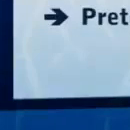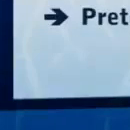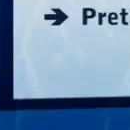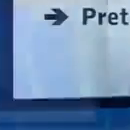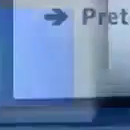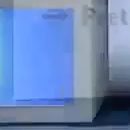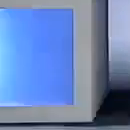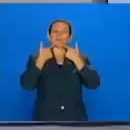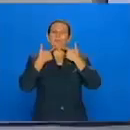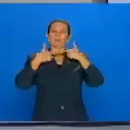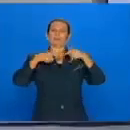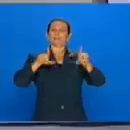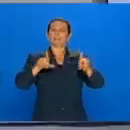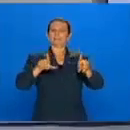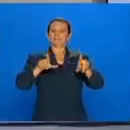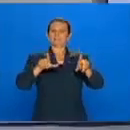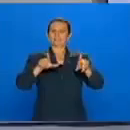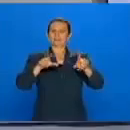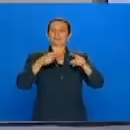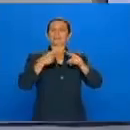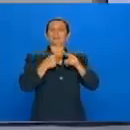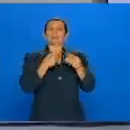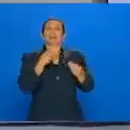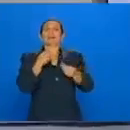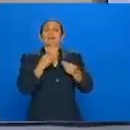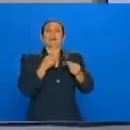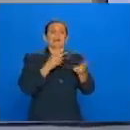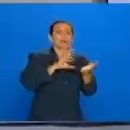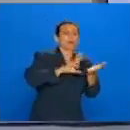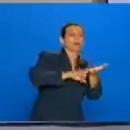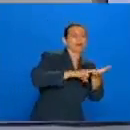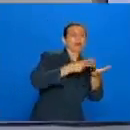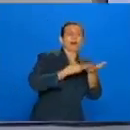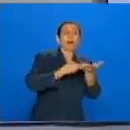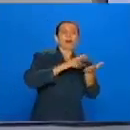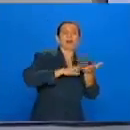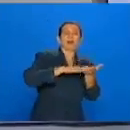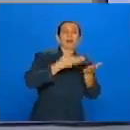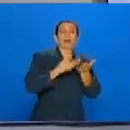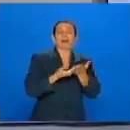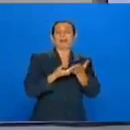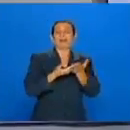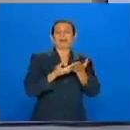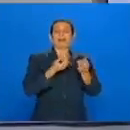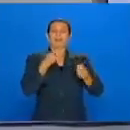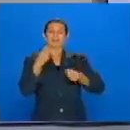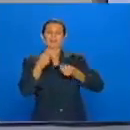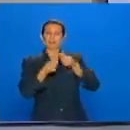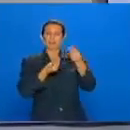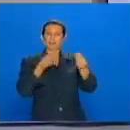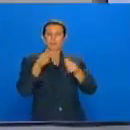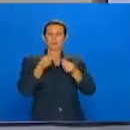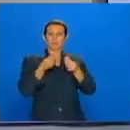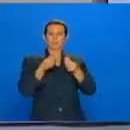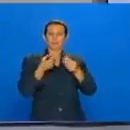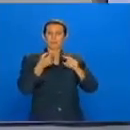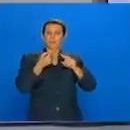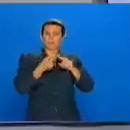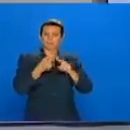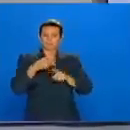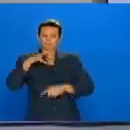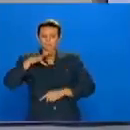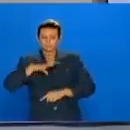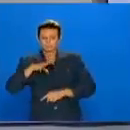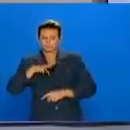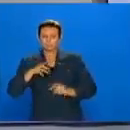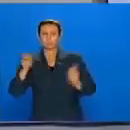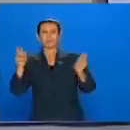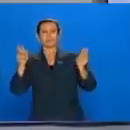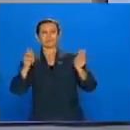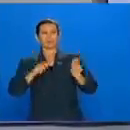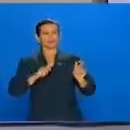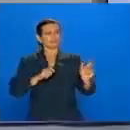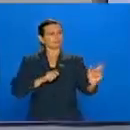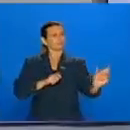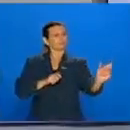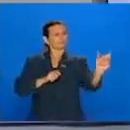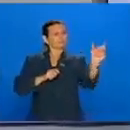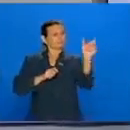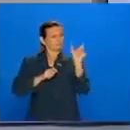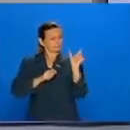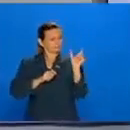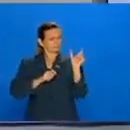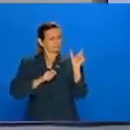Enfim, nós temos outras possibilidades de compor a mesma ideia de um acontecimento que tem